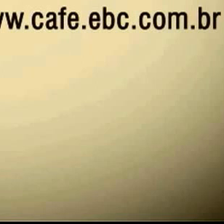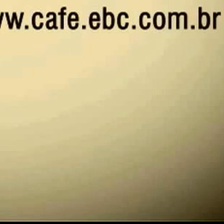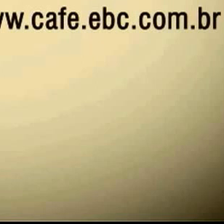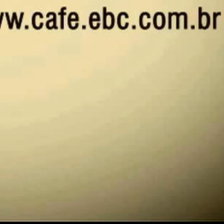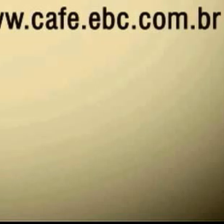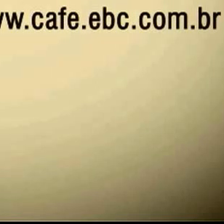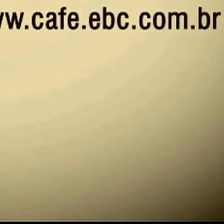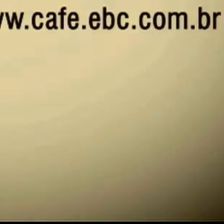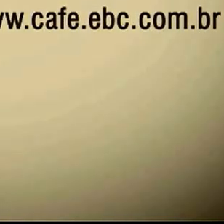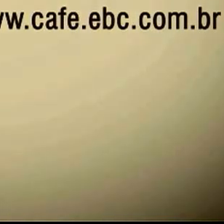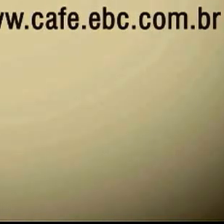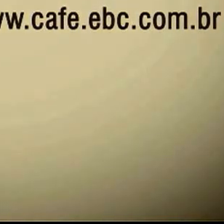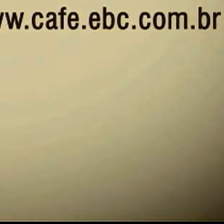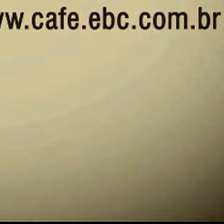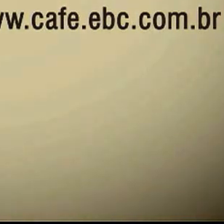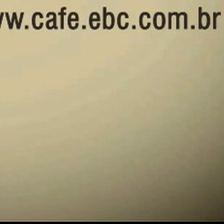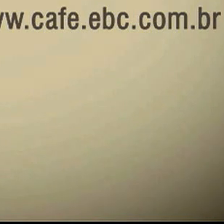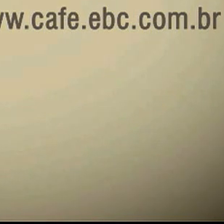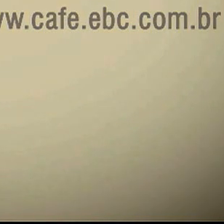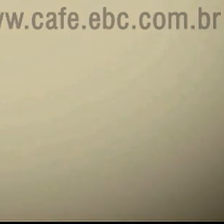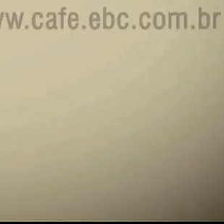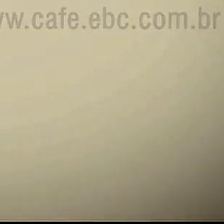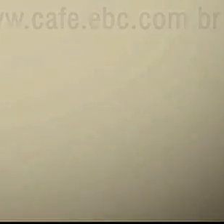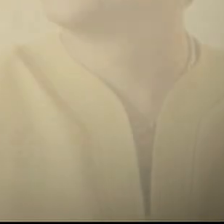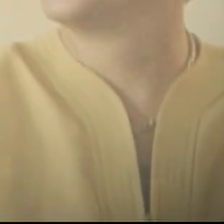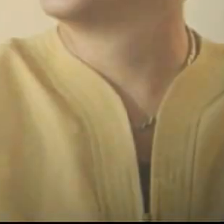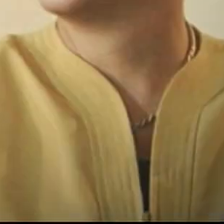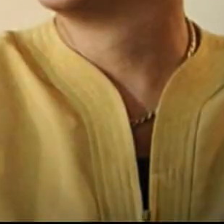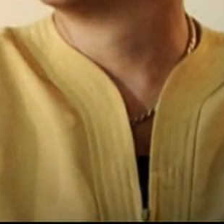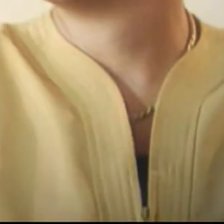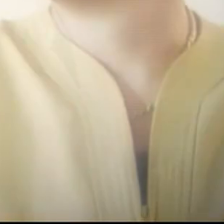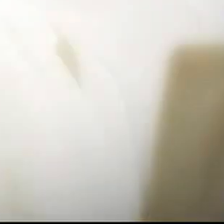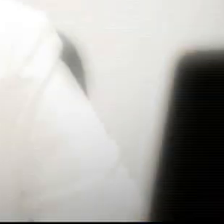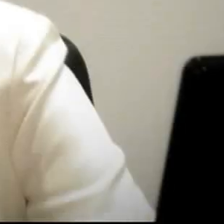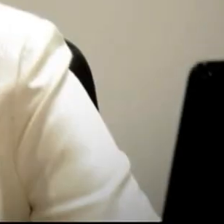www.cbc.com.br nós voltamos na próxima segunda-feira Até lá